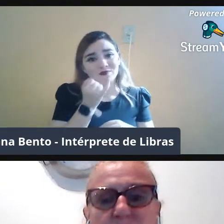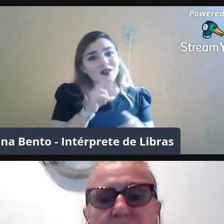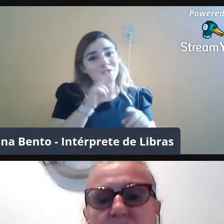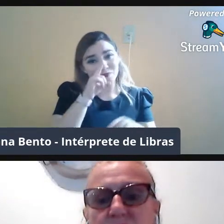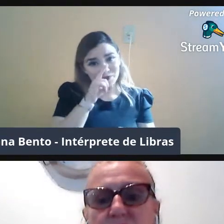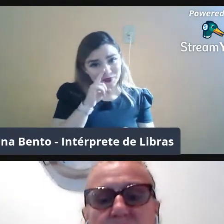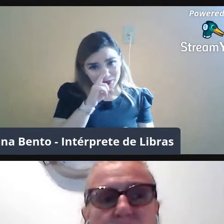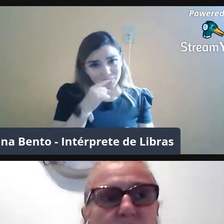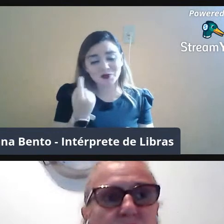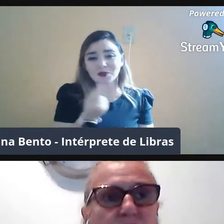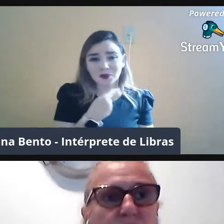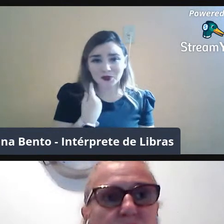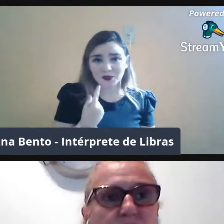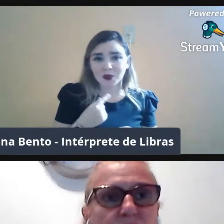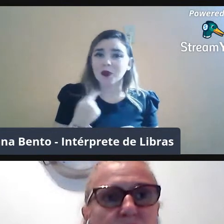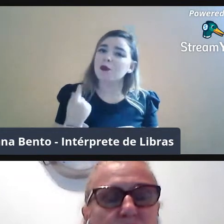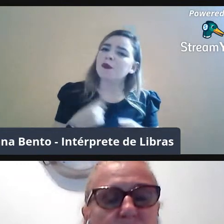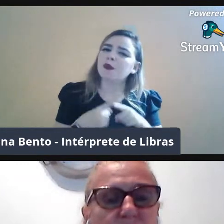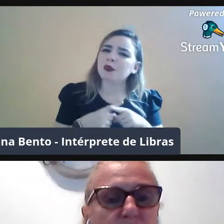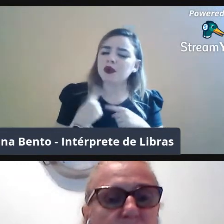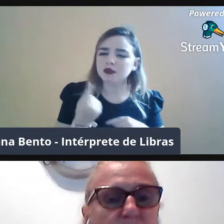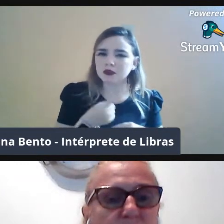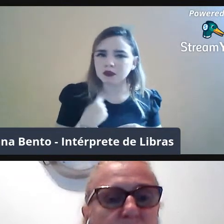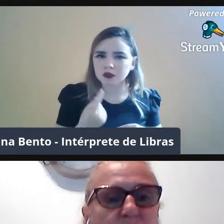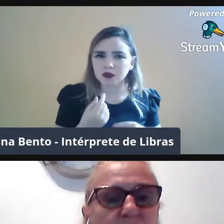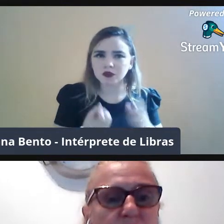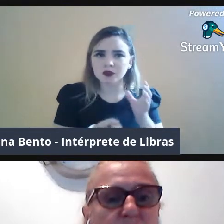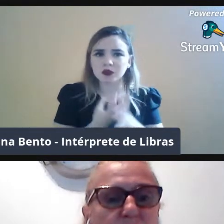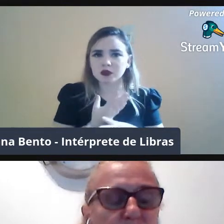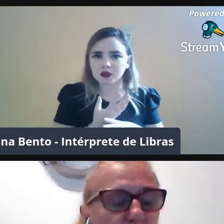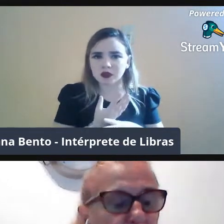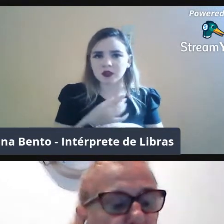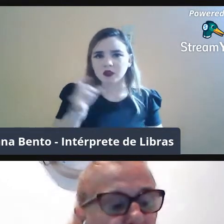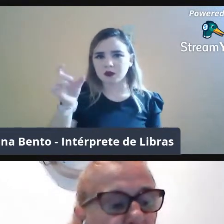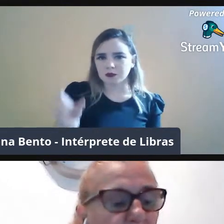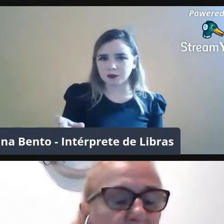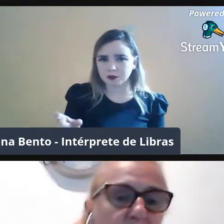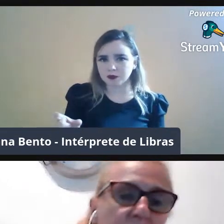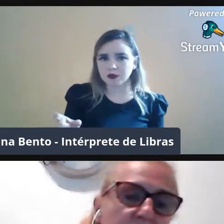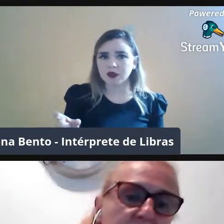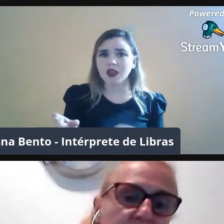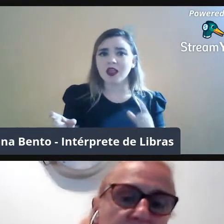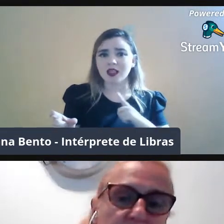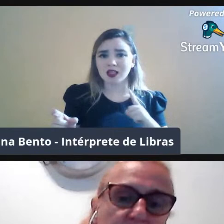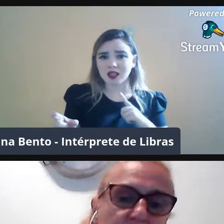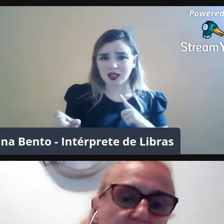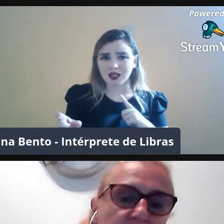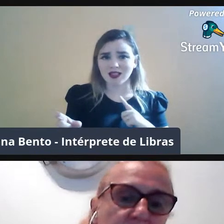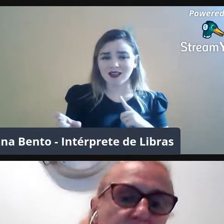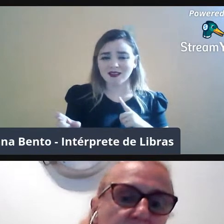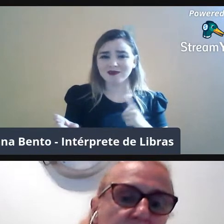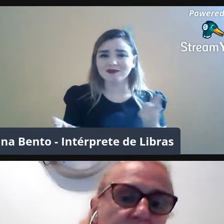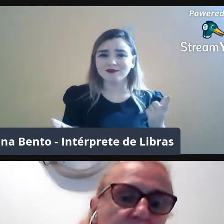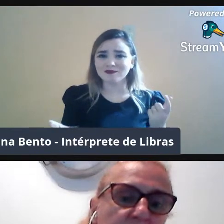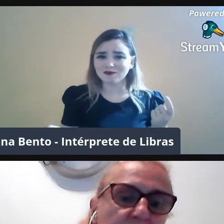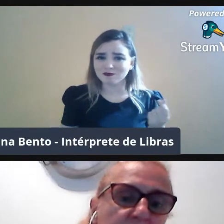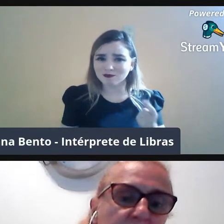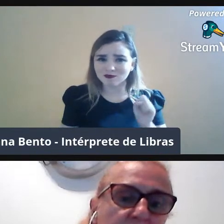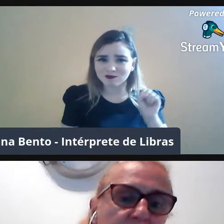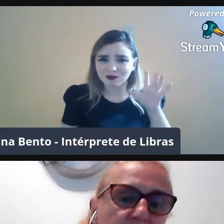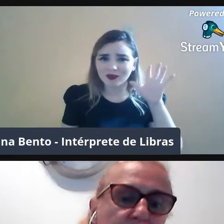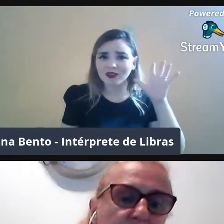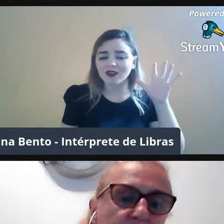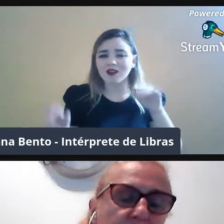quê? Porque quando a gente produz um bem, ele tem um custo ambiental,